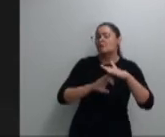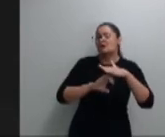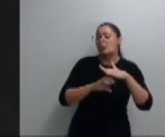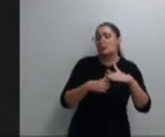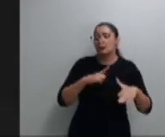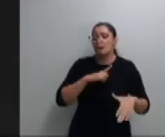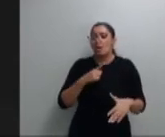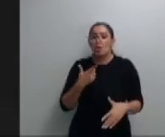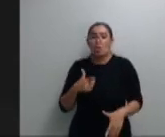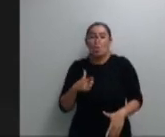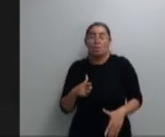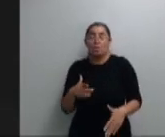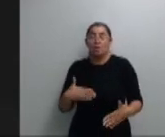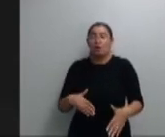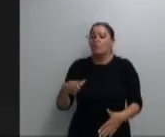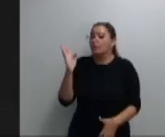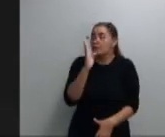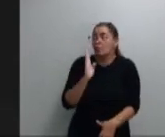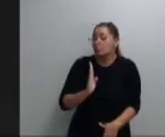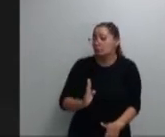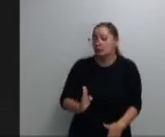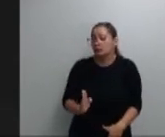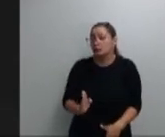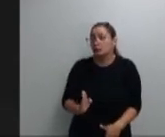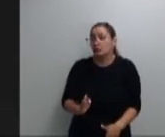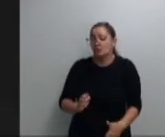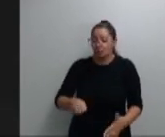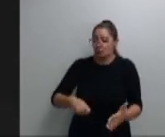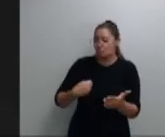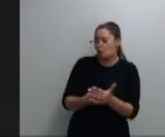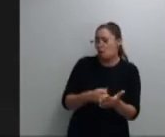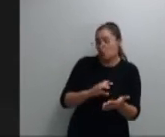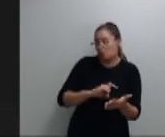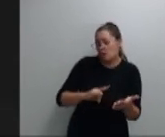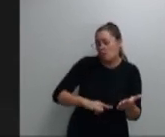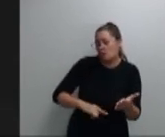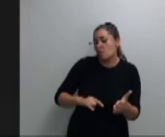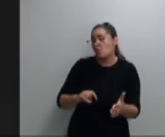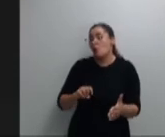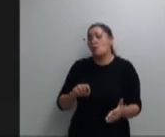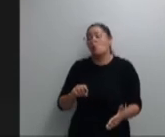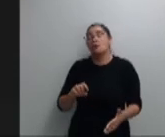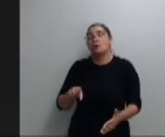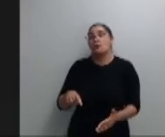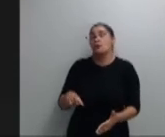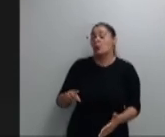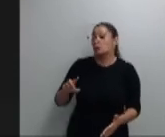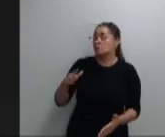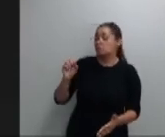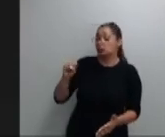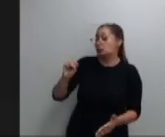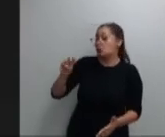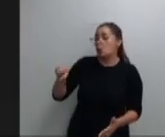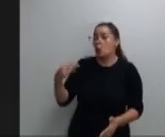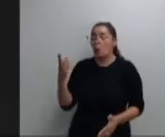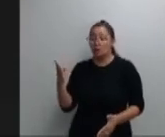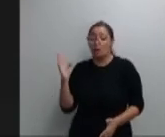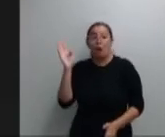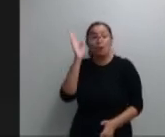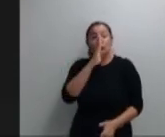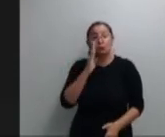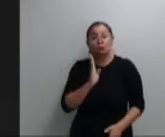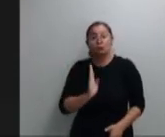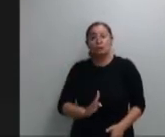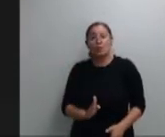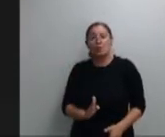filial no Brasil se o contrato preliminar foi ou não avançado avançado no Brasil basta que em